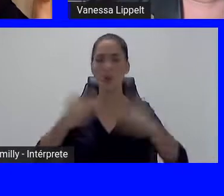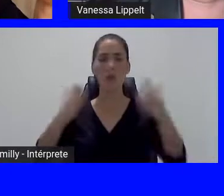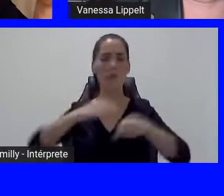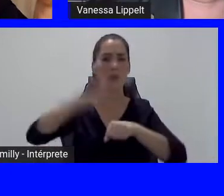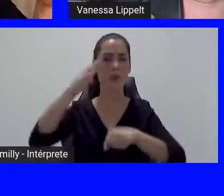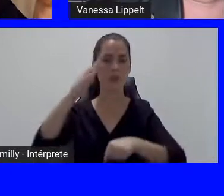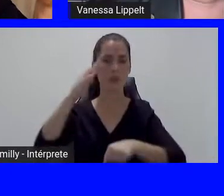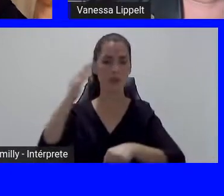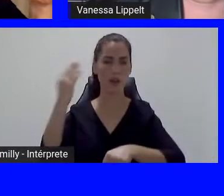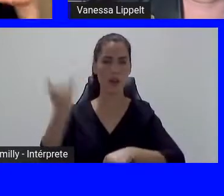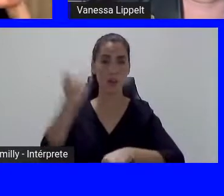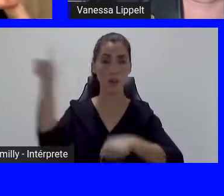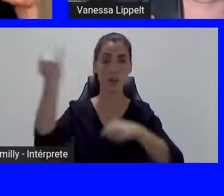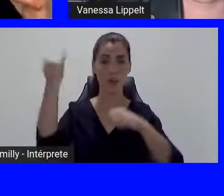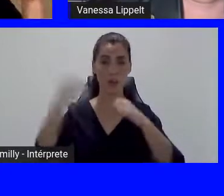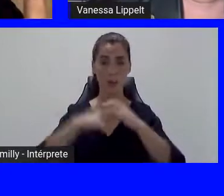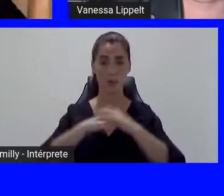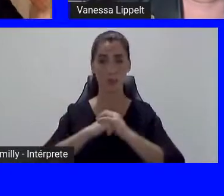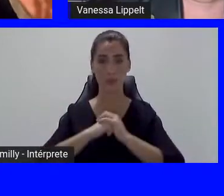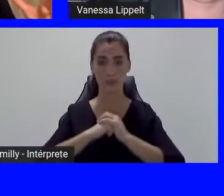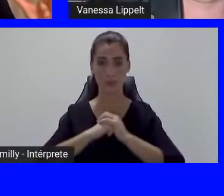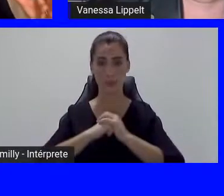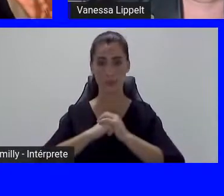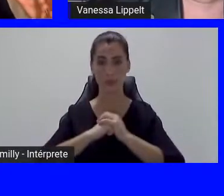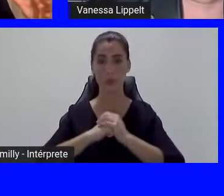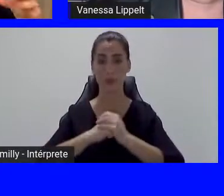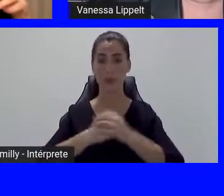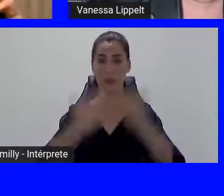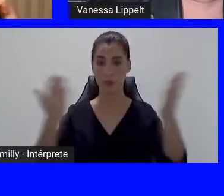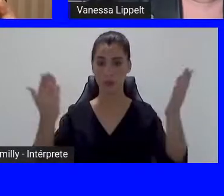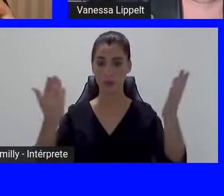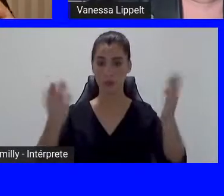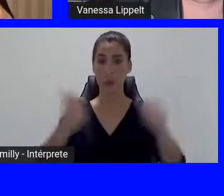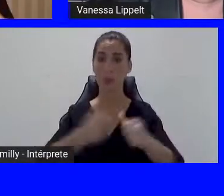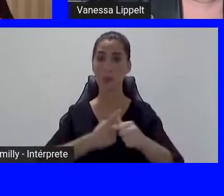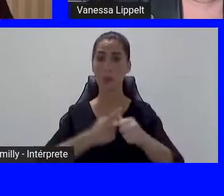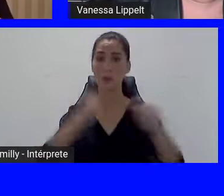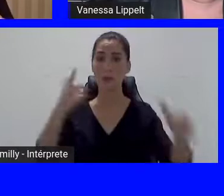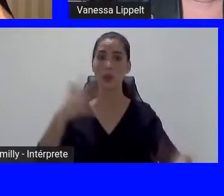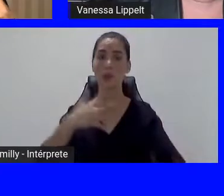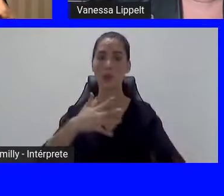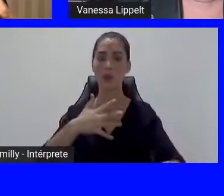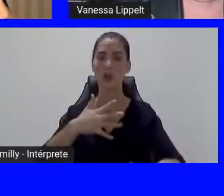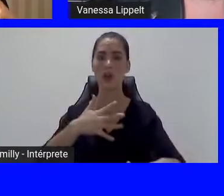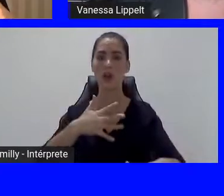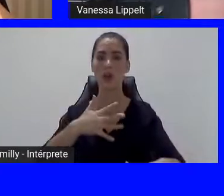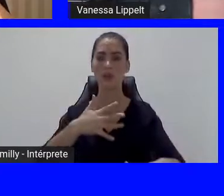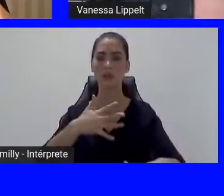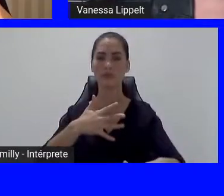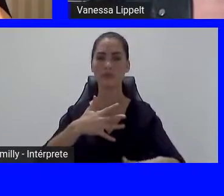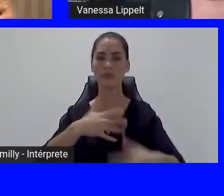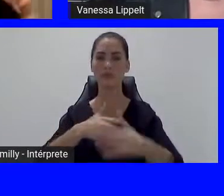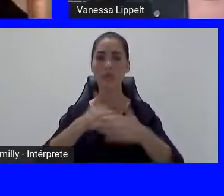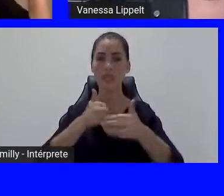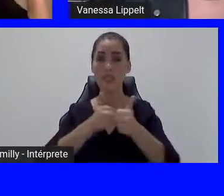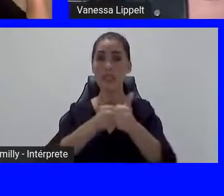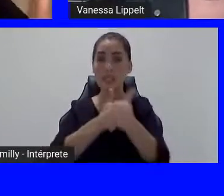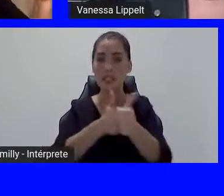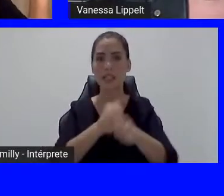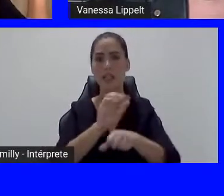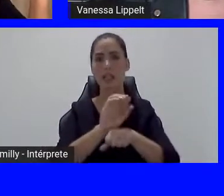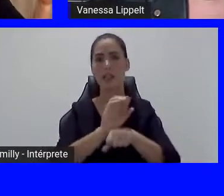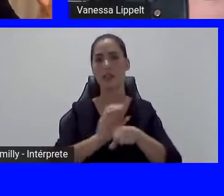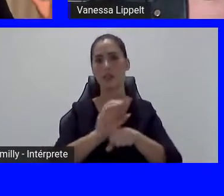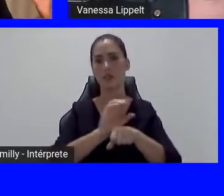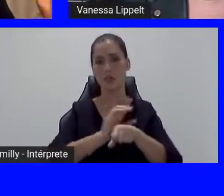Juramento de honrar a Constituição. Se nós cumprimos o que está na Constituição, que fala em harmonia dos poderes, independência dos poderes,